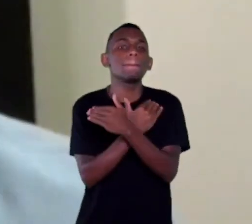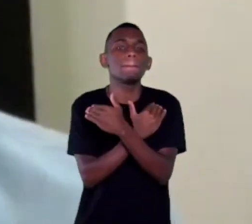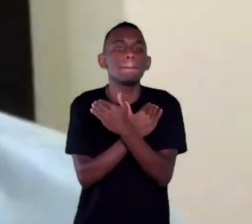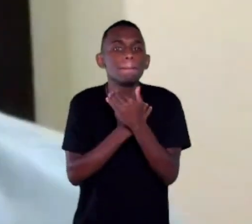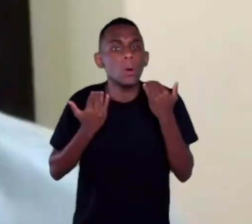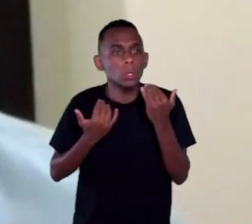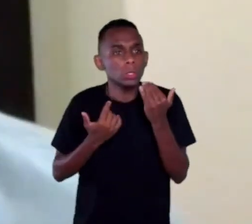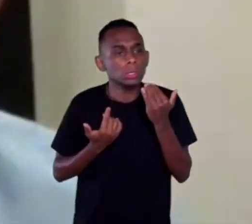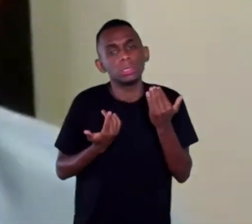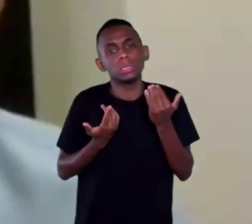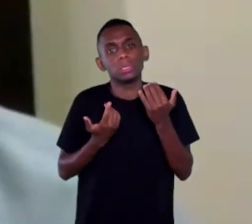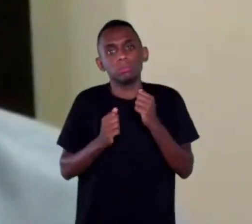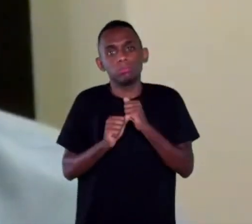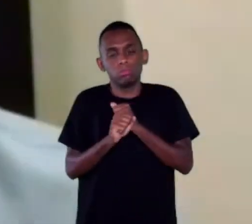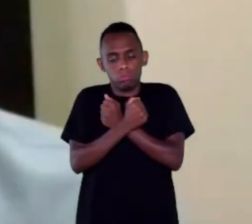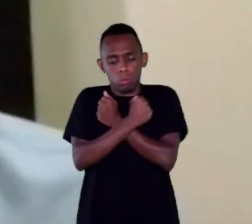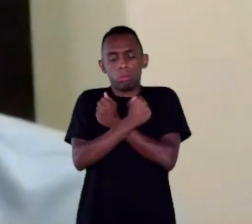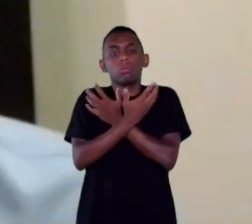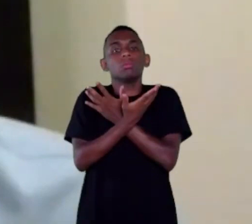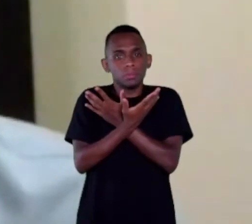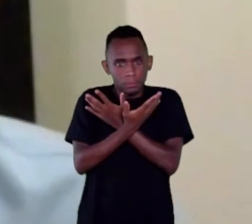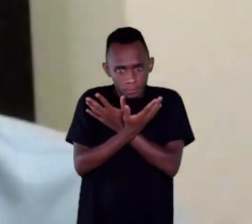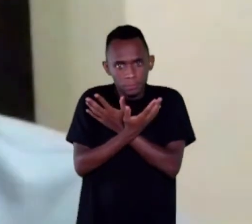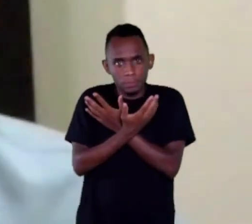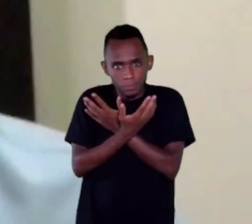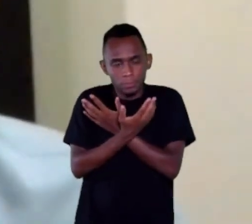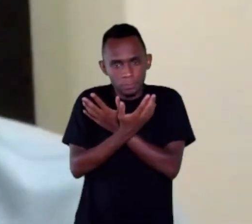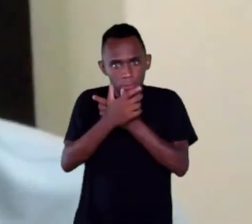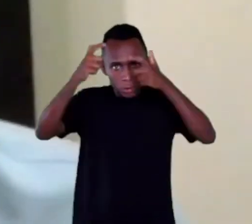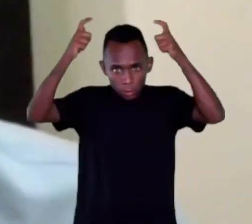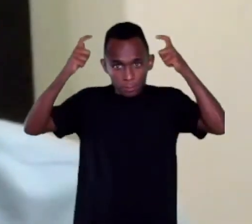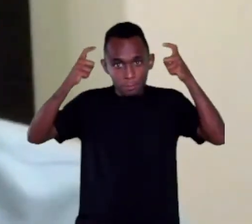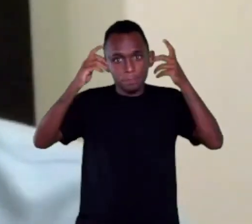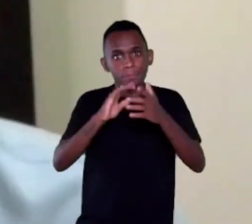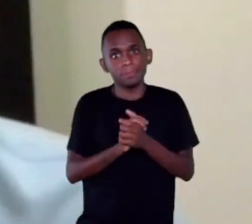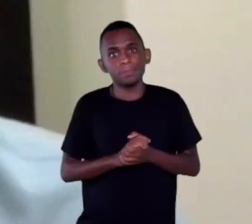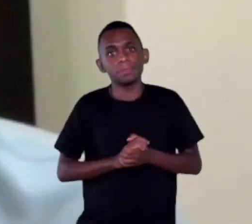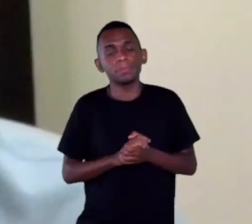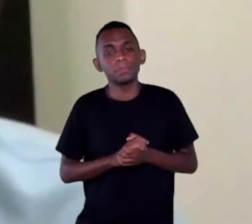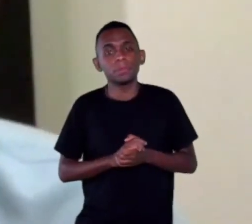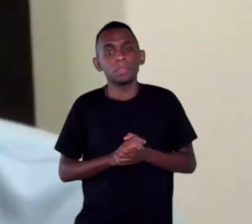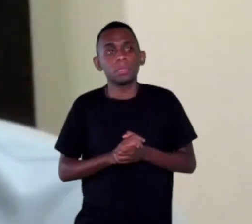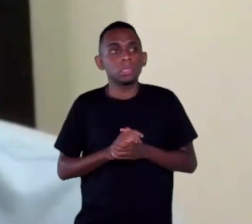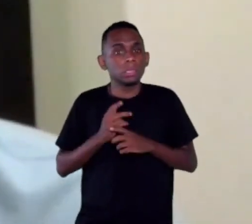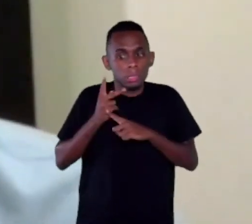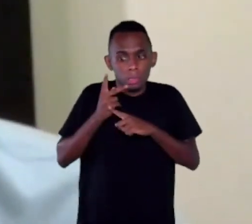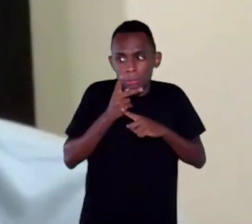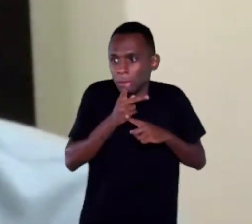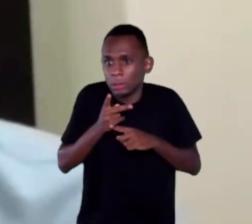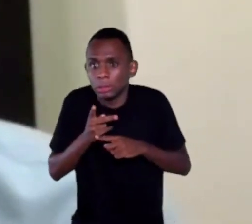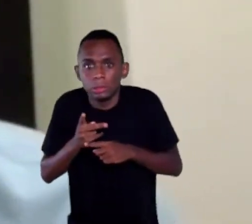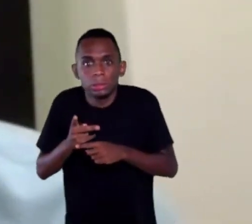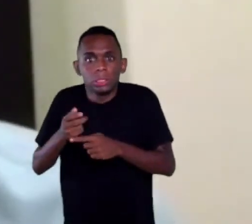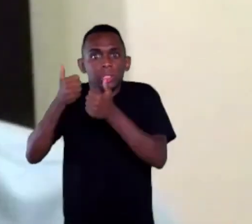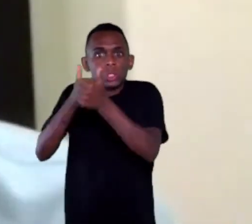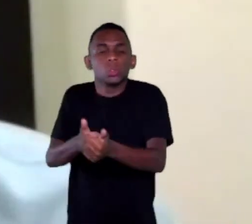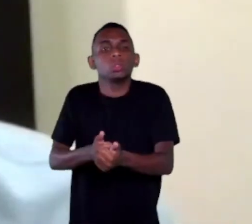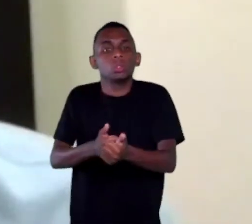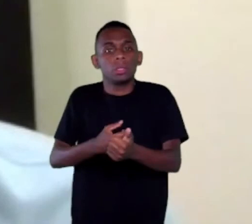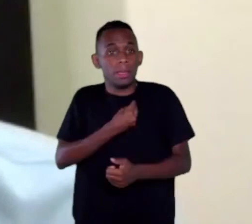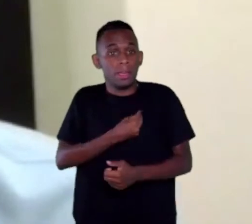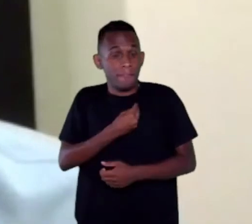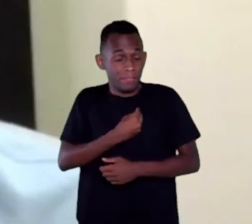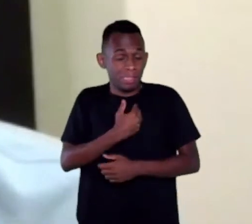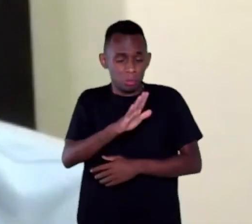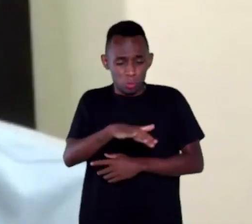forma de caveira, a Catrina, caveira mexicana, ela persegue a vida de uma criança, que é